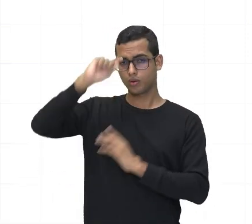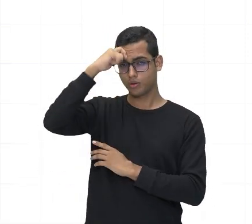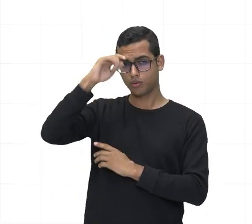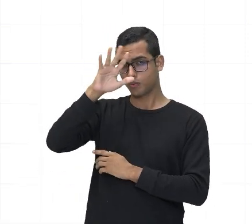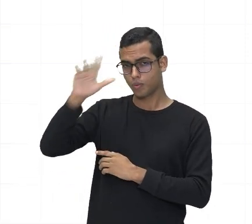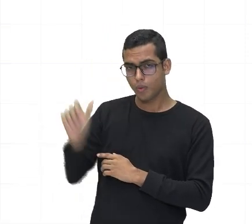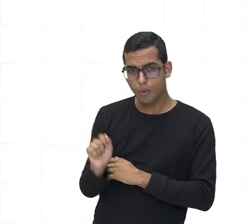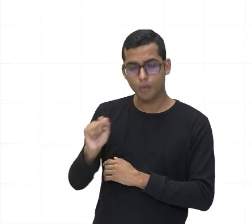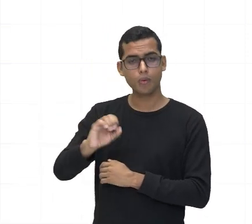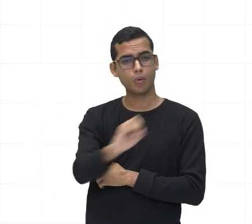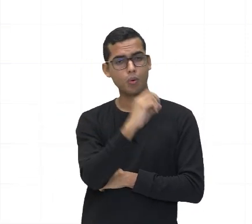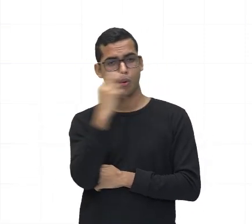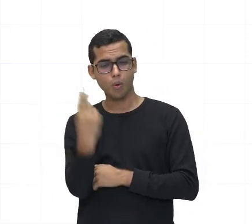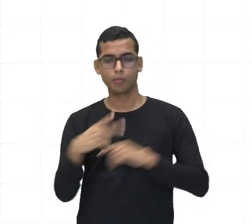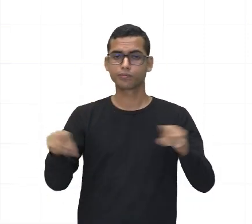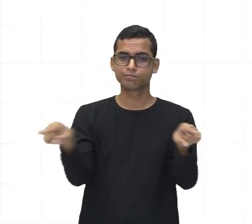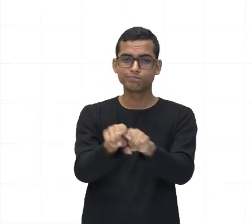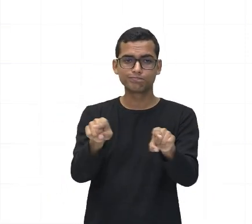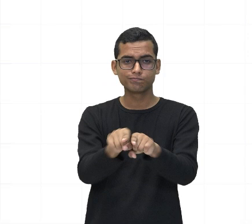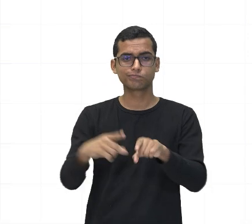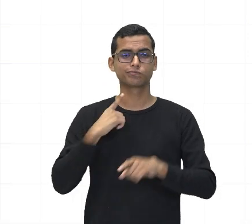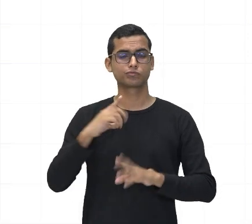africana ou religiões